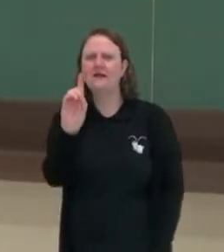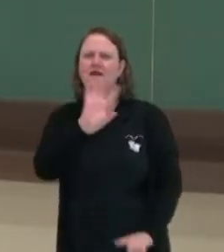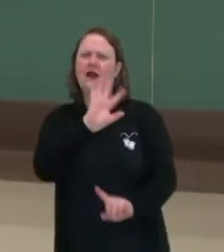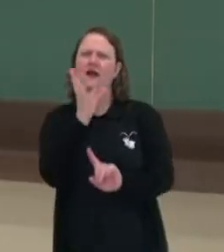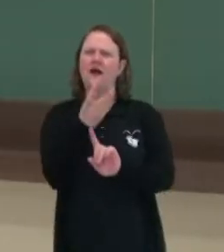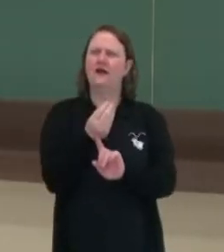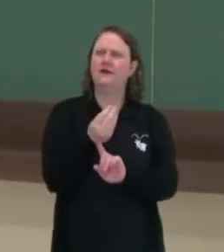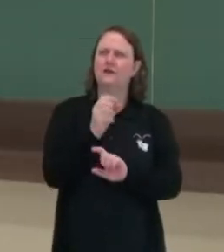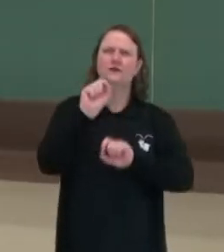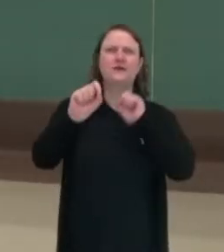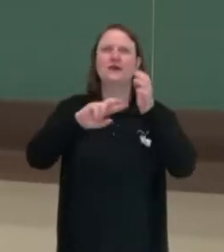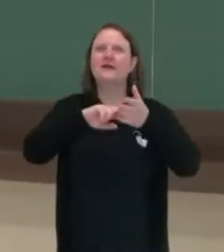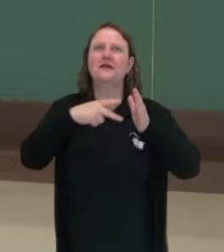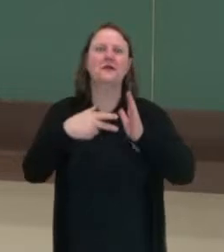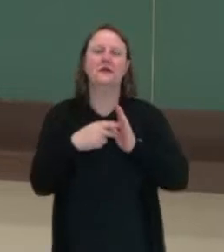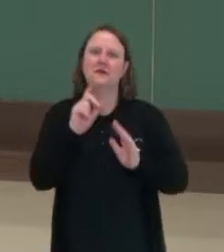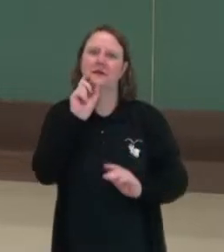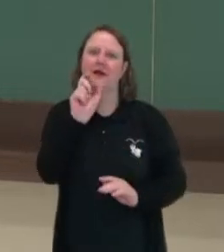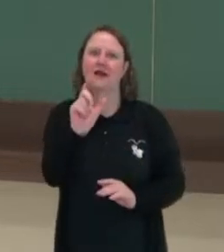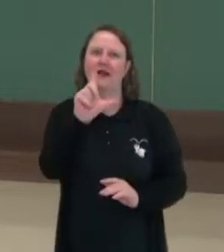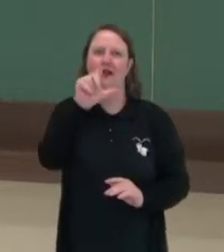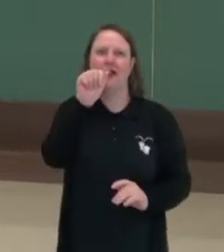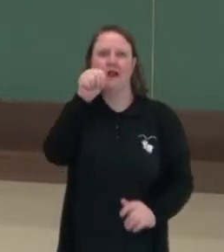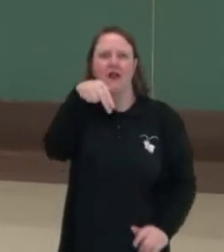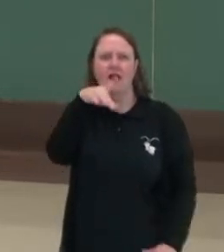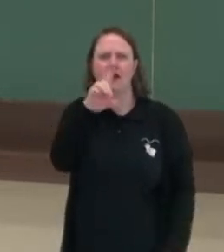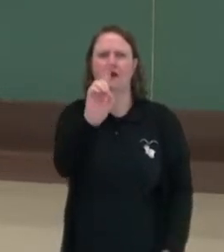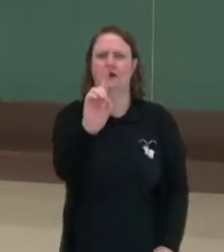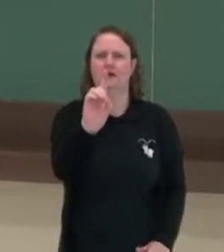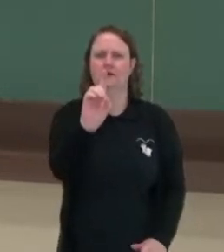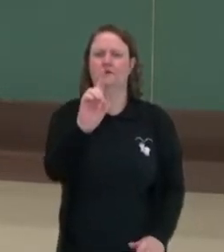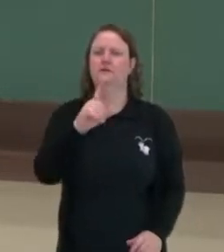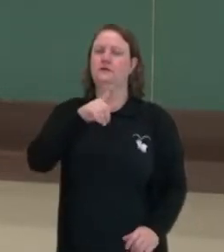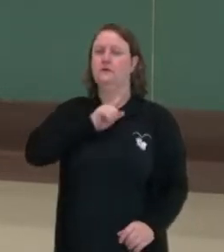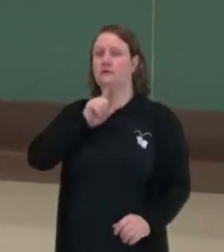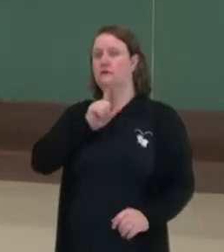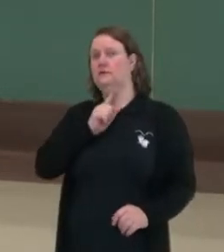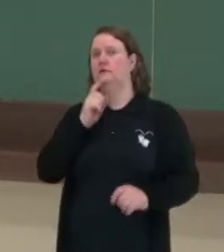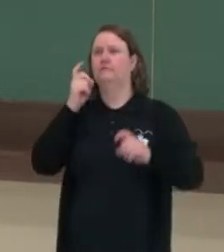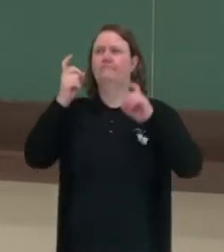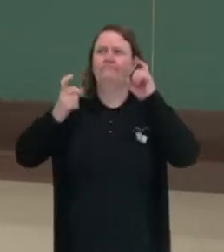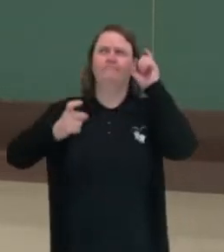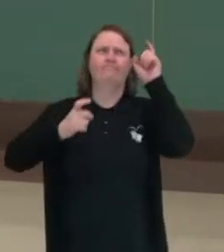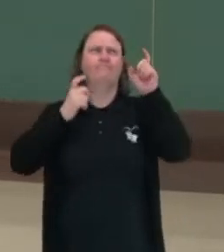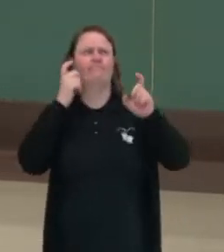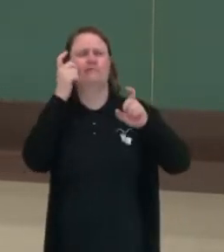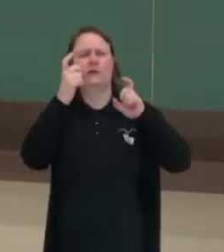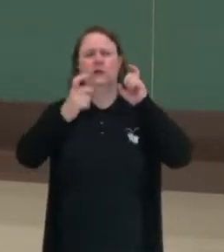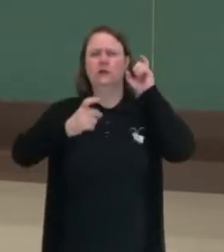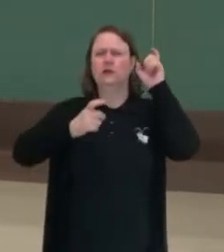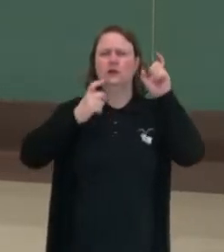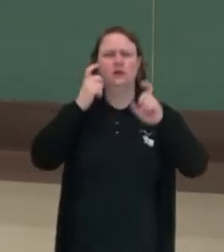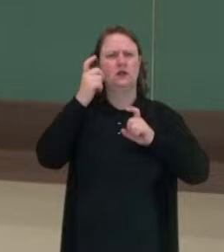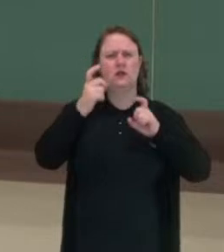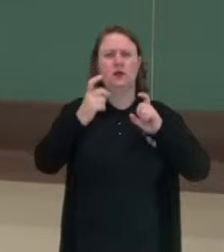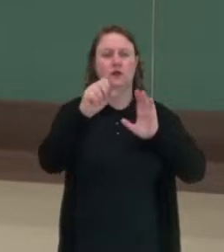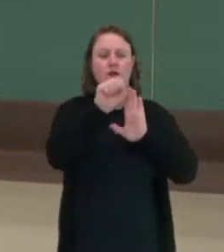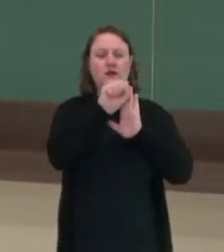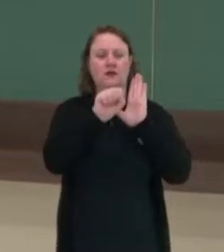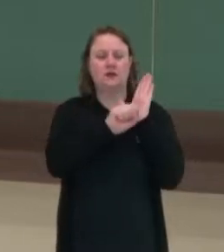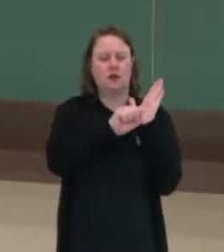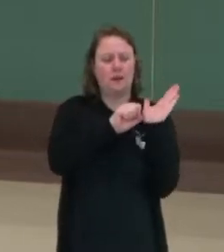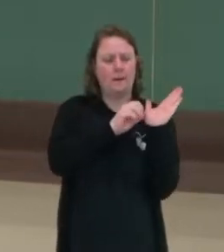é Land Art? Bom, existe uma preocupação nos últimos tempos, no último